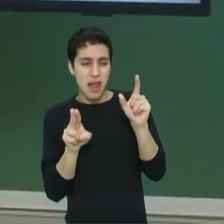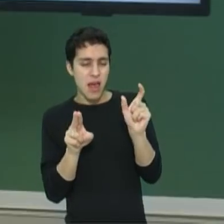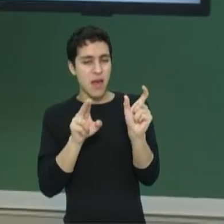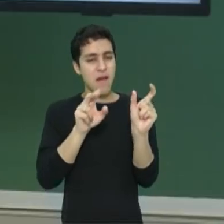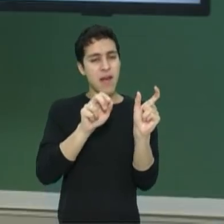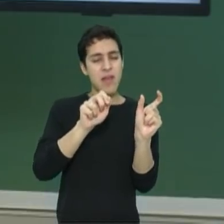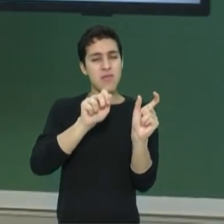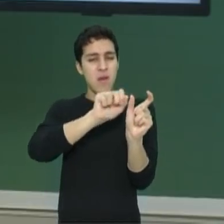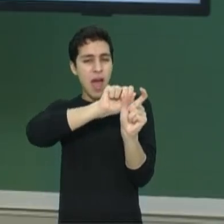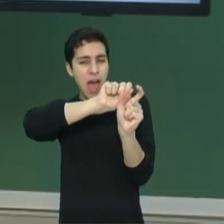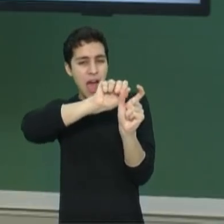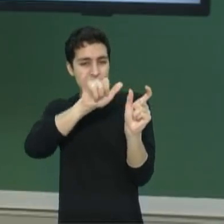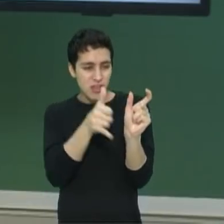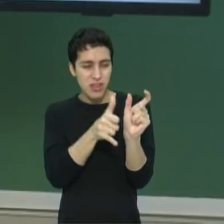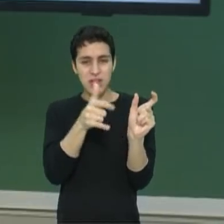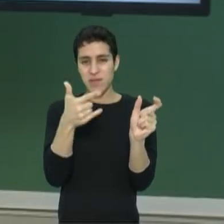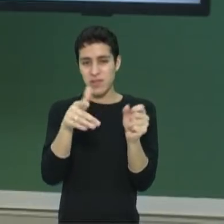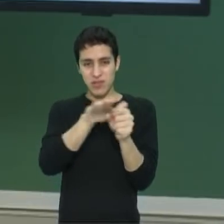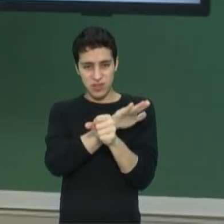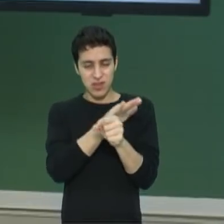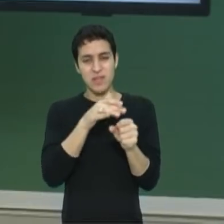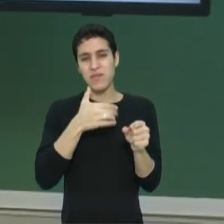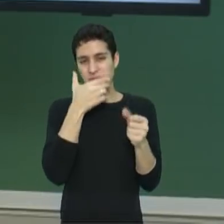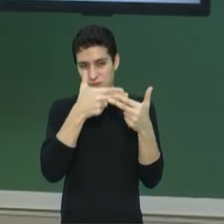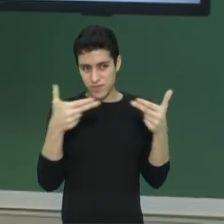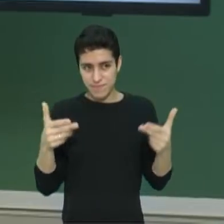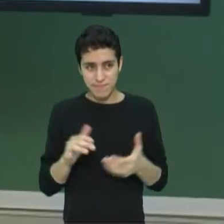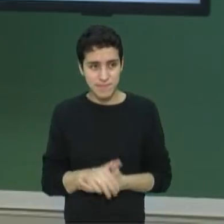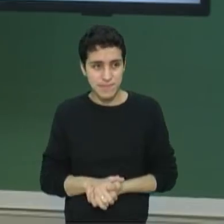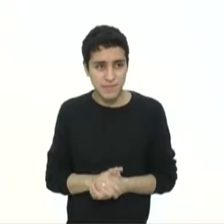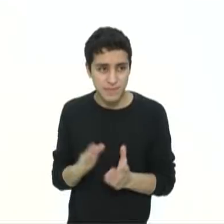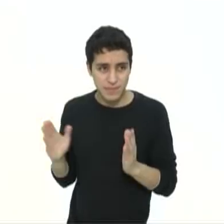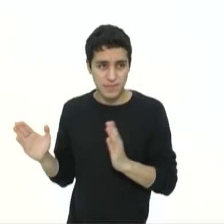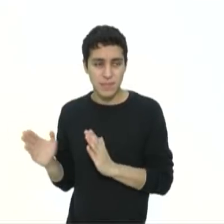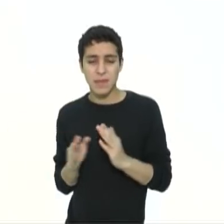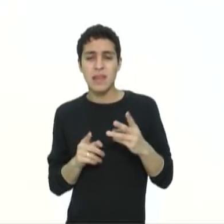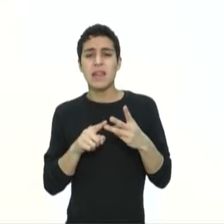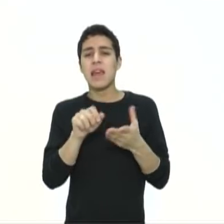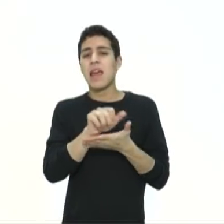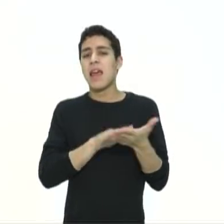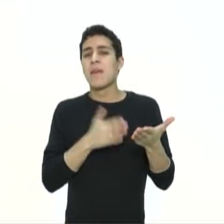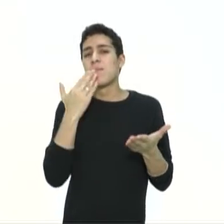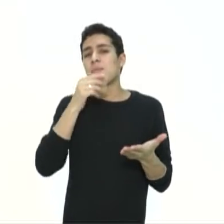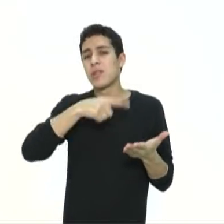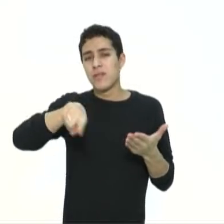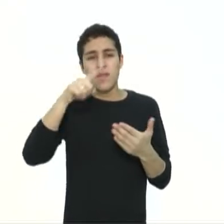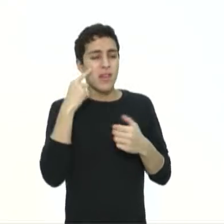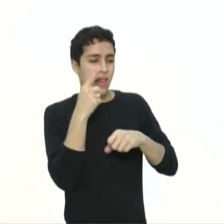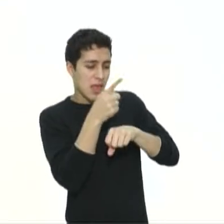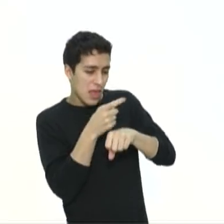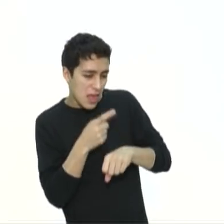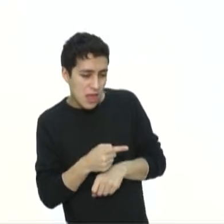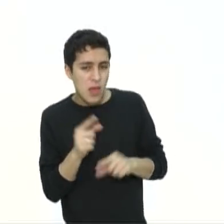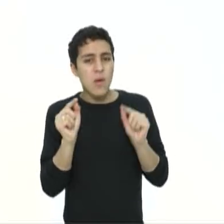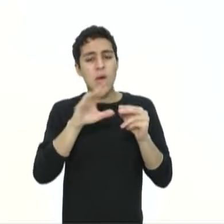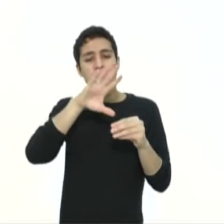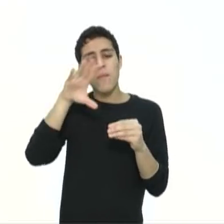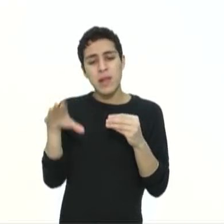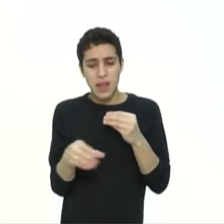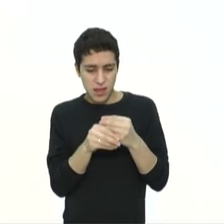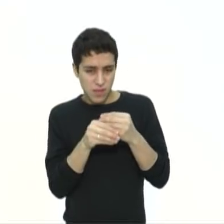de quê? Cheia de frutos. Muito bem. Agora, no terceiro exercício, eu vou pedir para vocês localizarem os